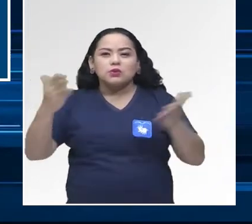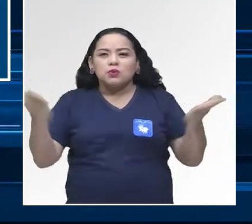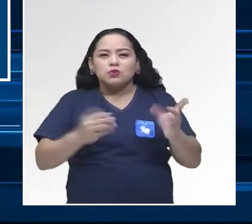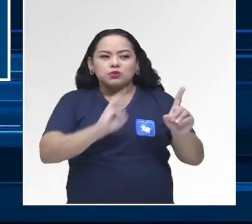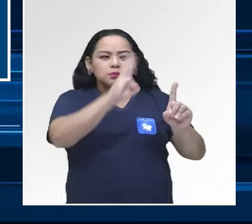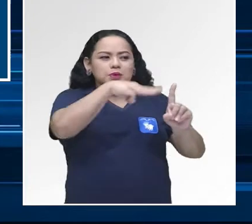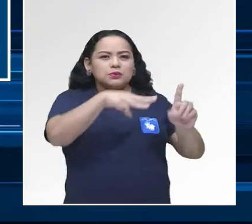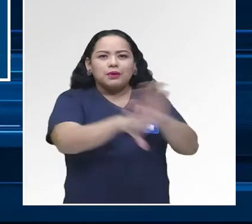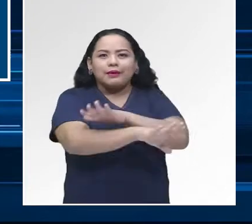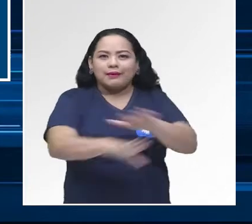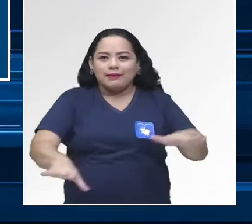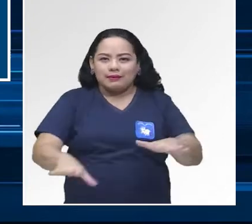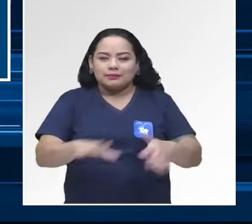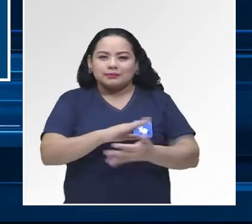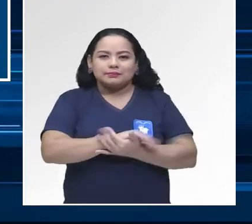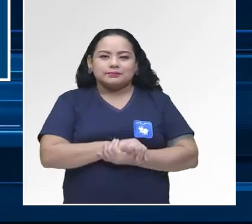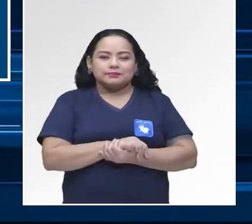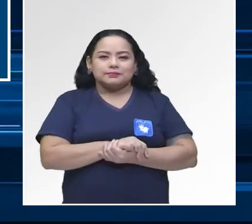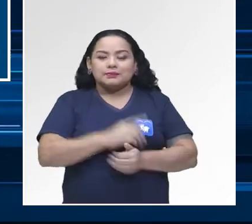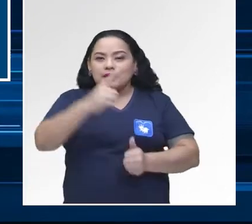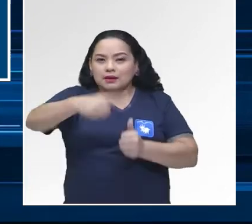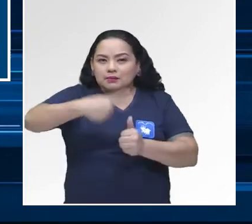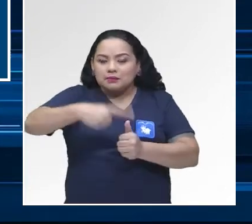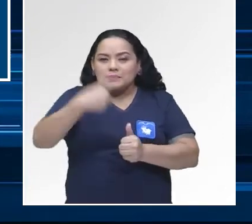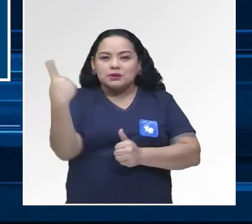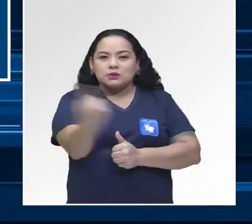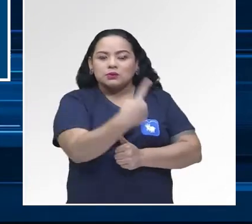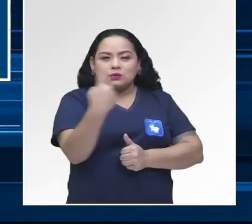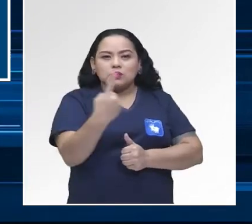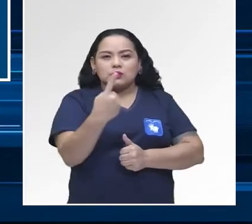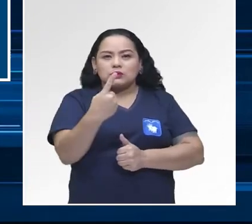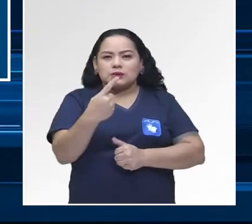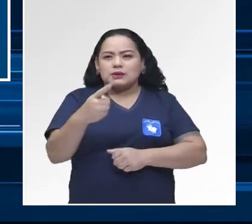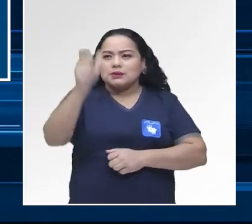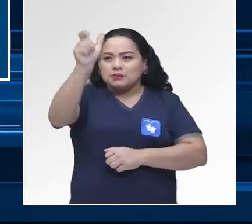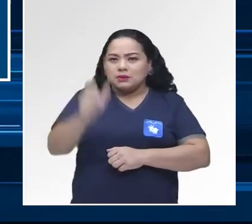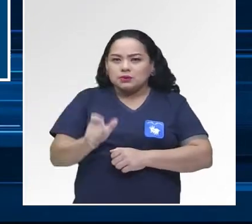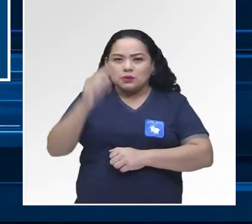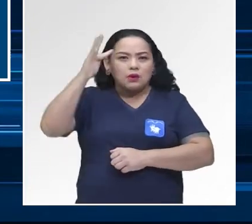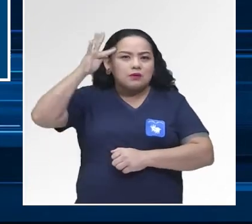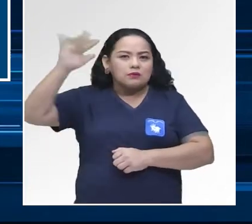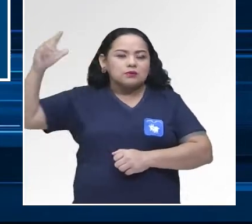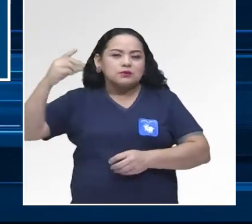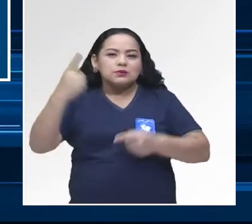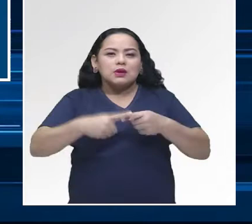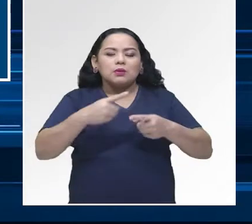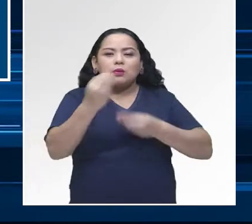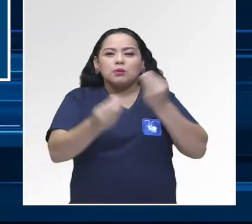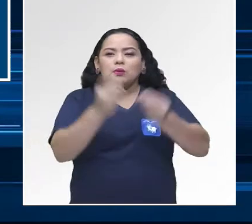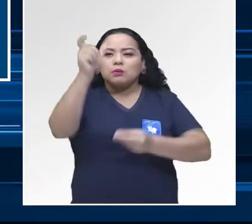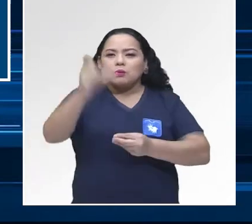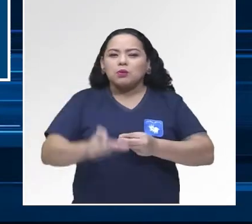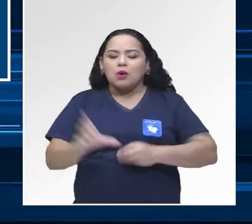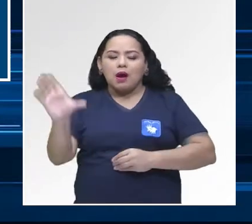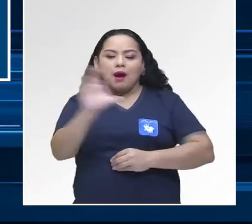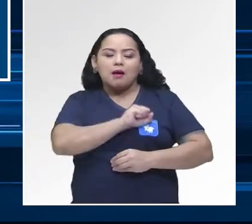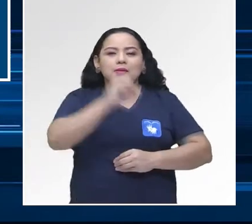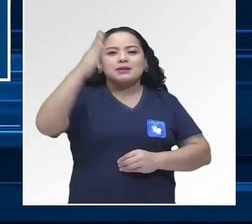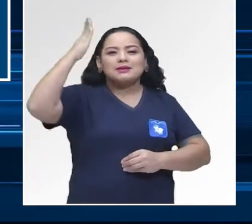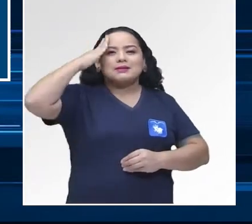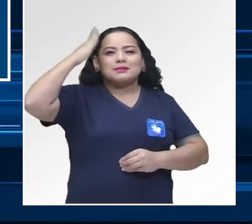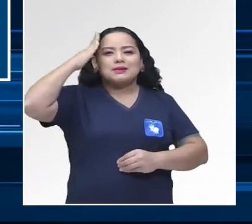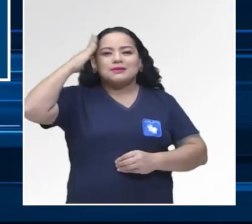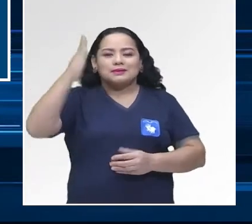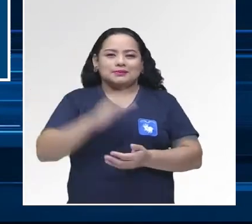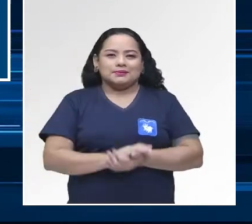aqui. Em primeiro lugar, o filósofo é aquele que ama a sabedoria, né? Ele